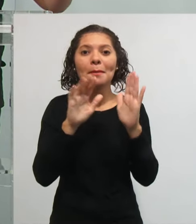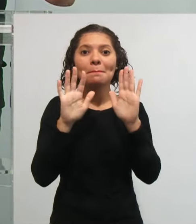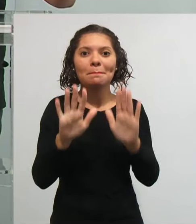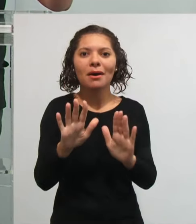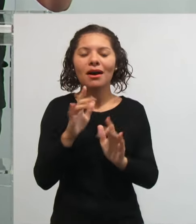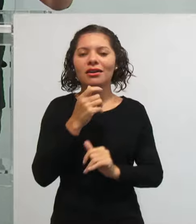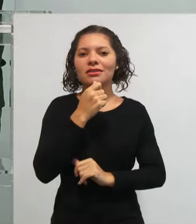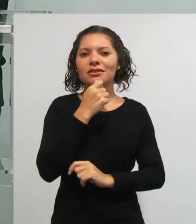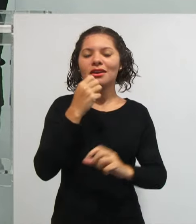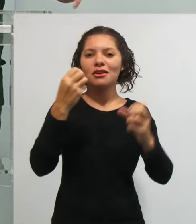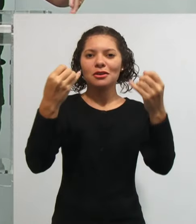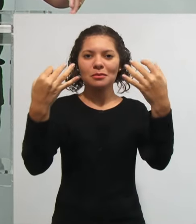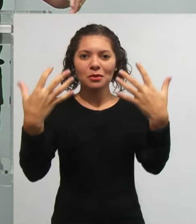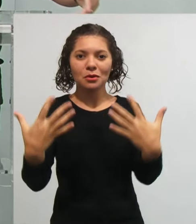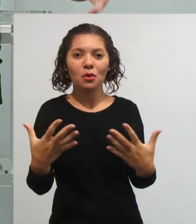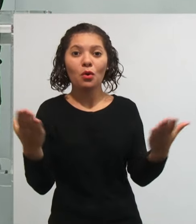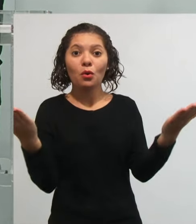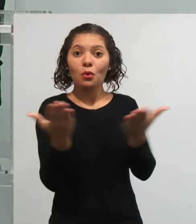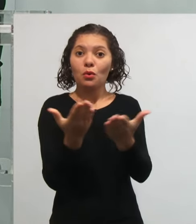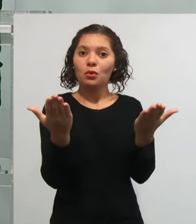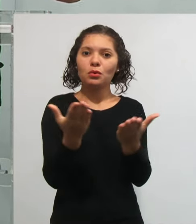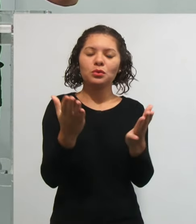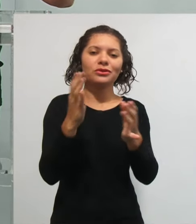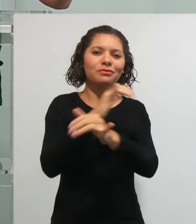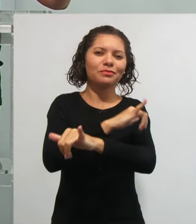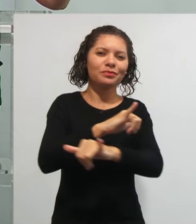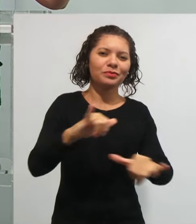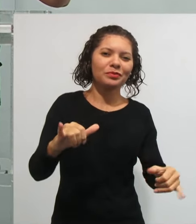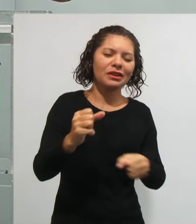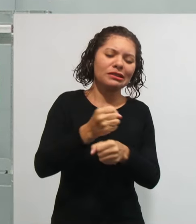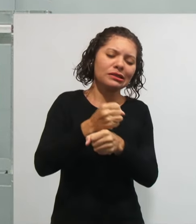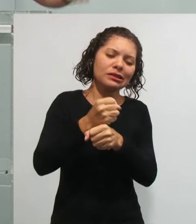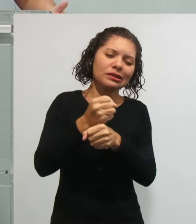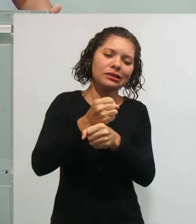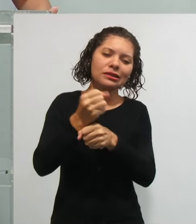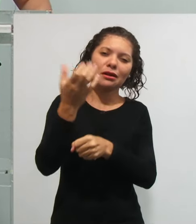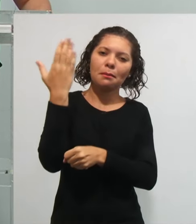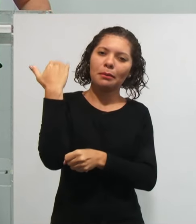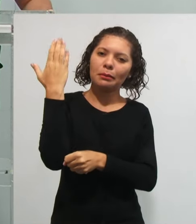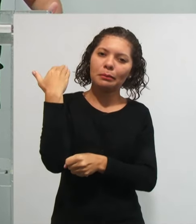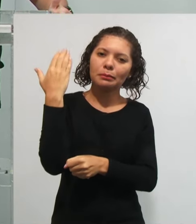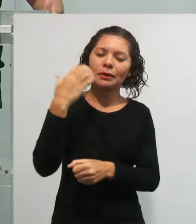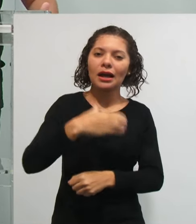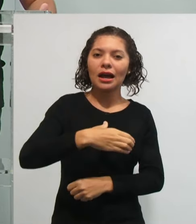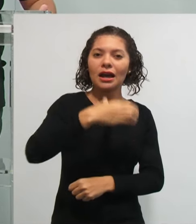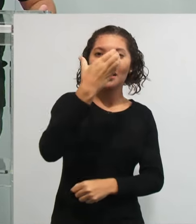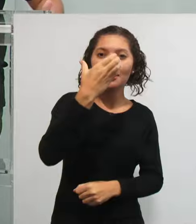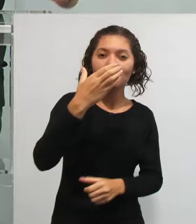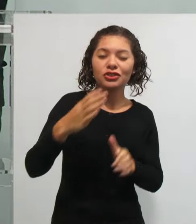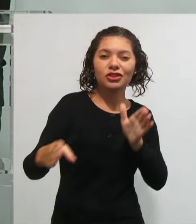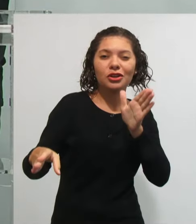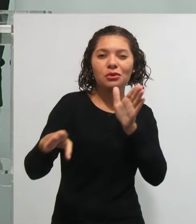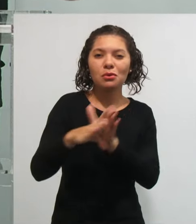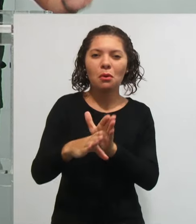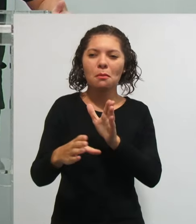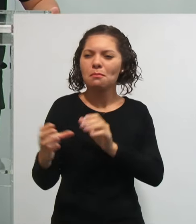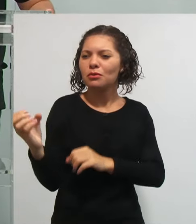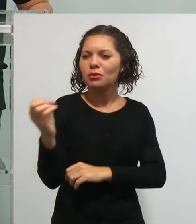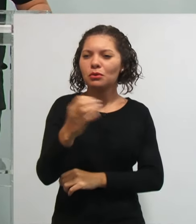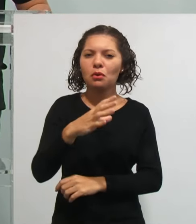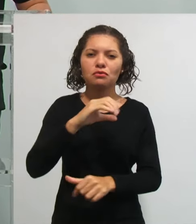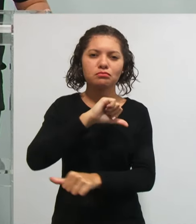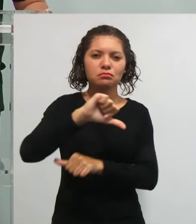falou hoje nesse lançamento há mais de 16 anos atrás a Apple veio para revolucionar aqui esse